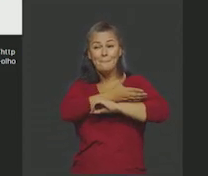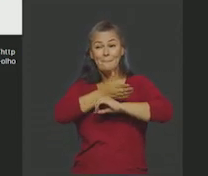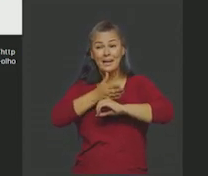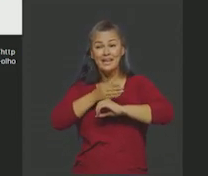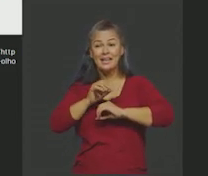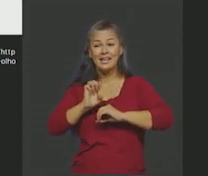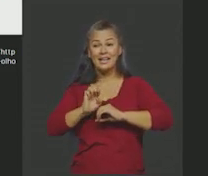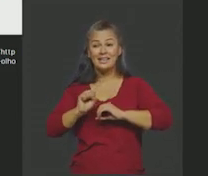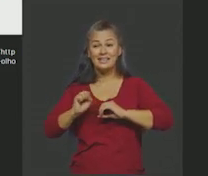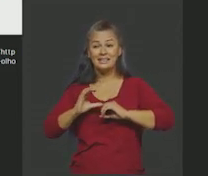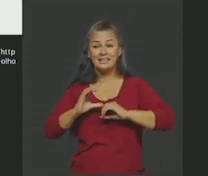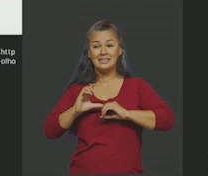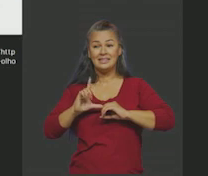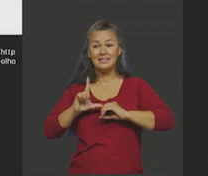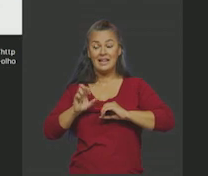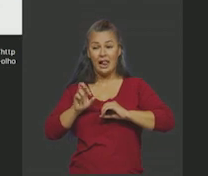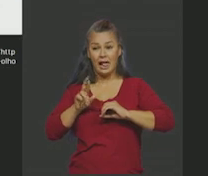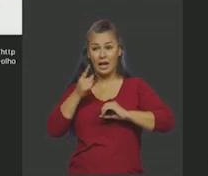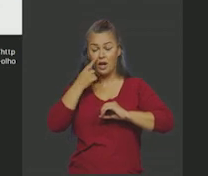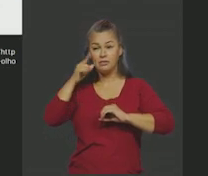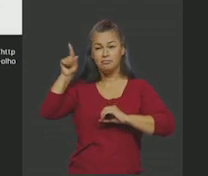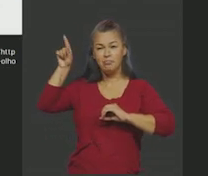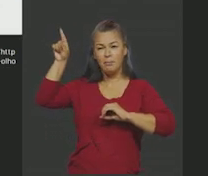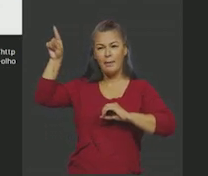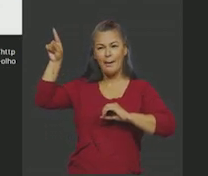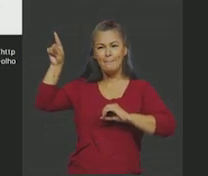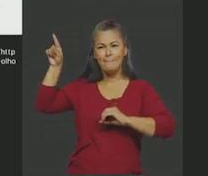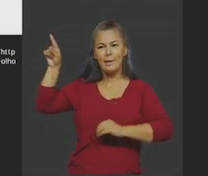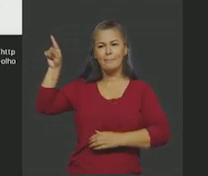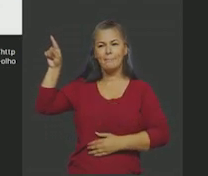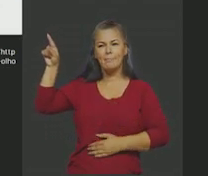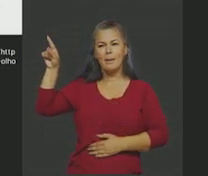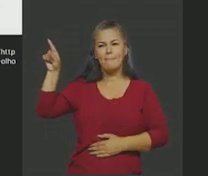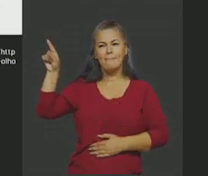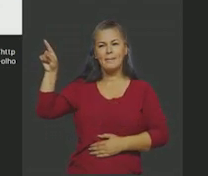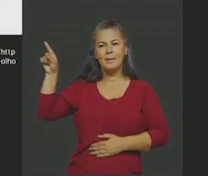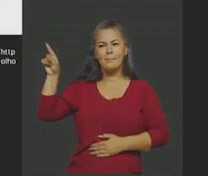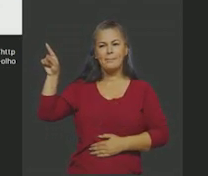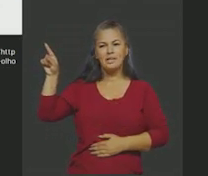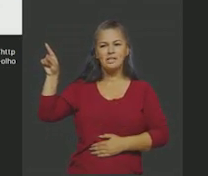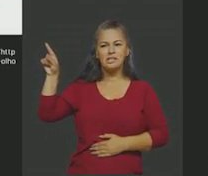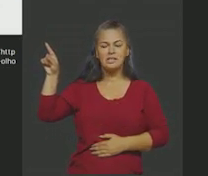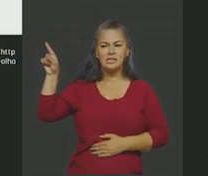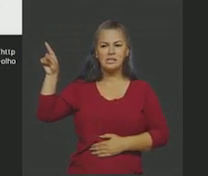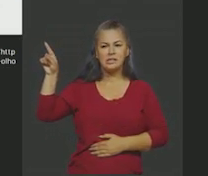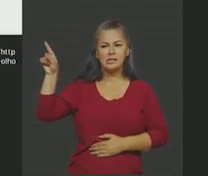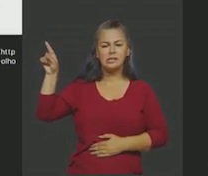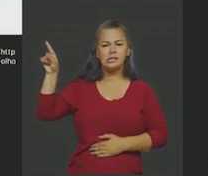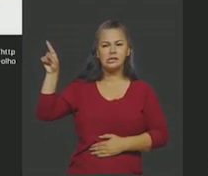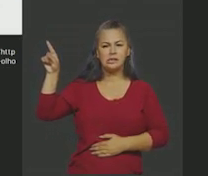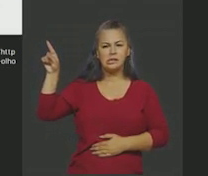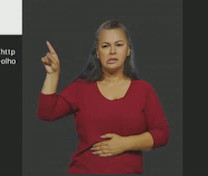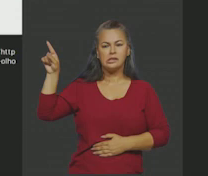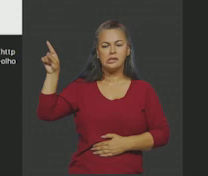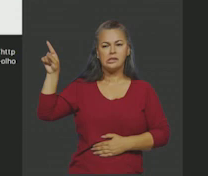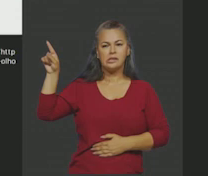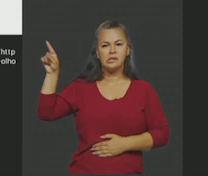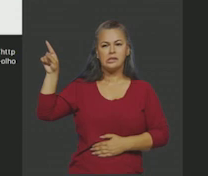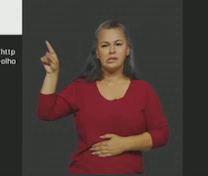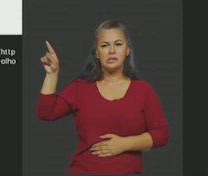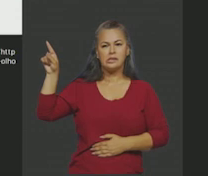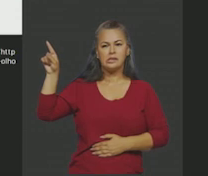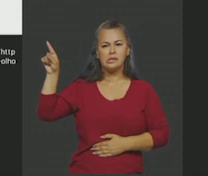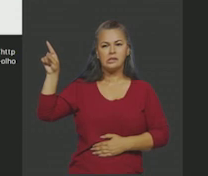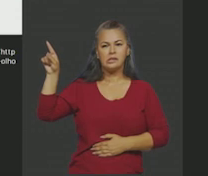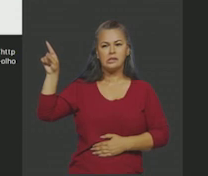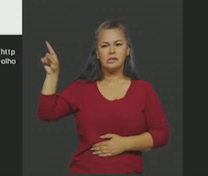a coroide, que é uma membrana bem irrigada, cheia de vasos sanguíneos para trazer alimento aí para as células, né?